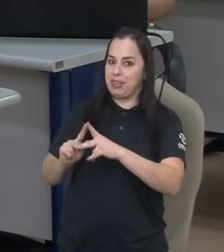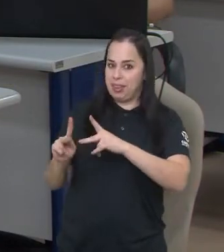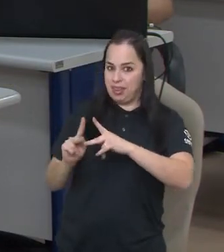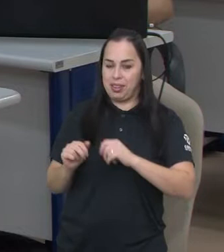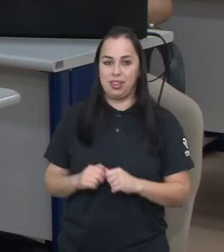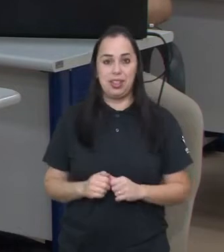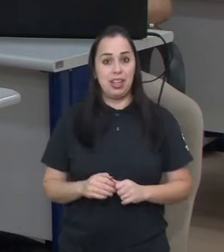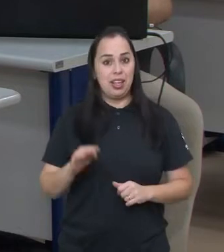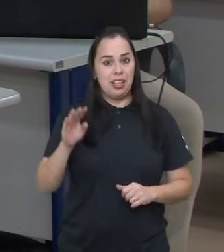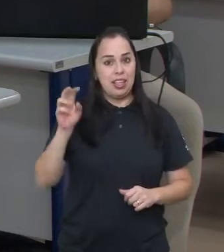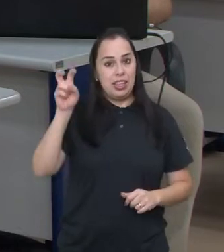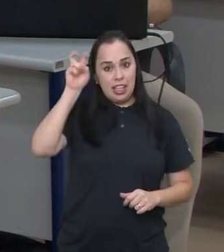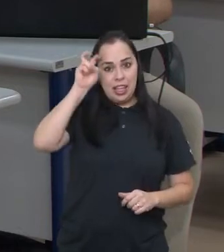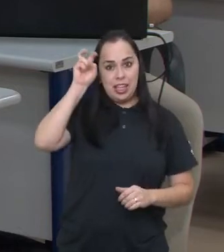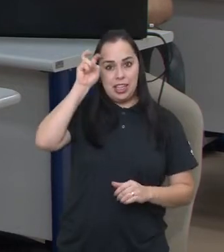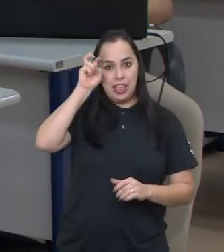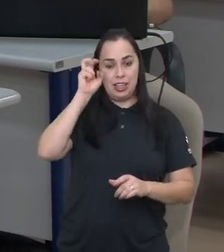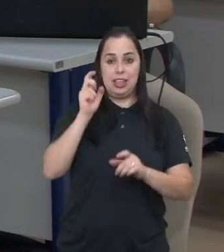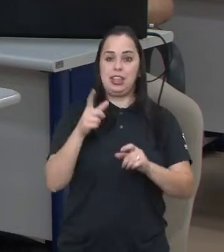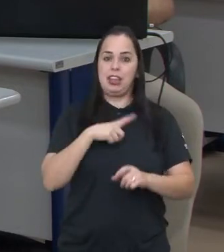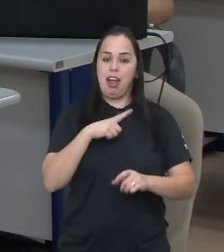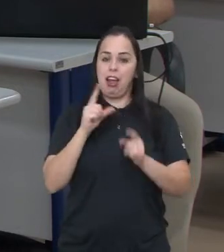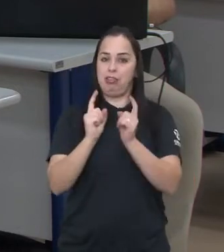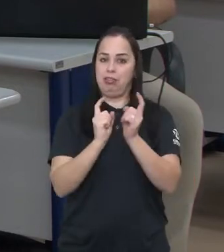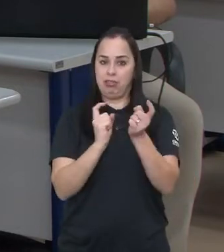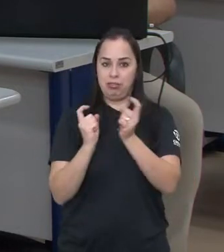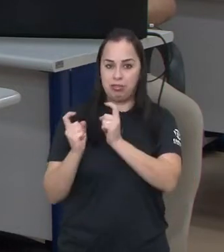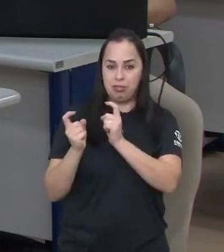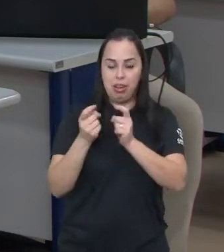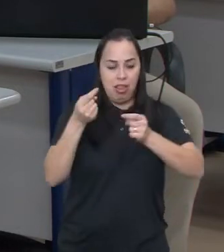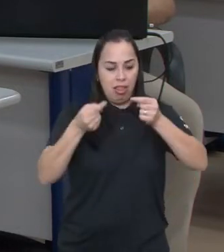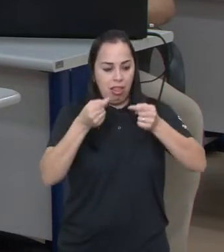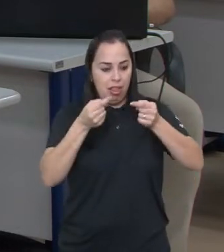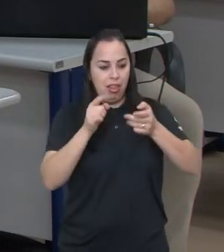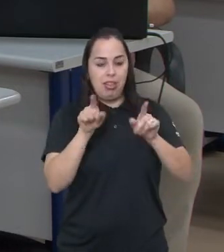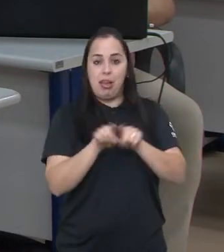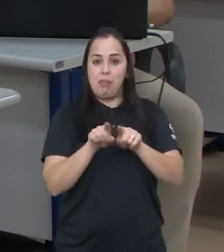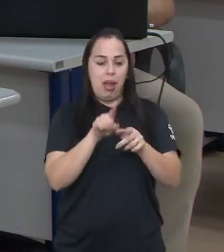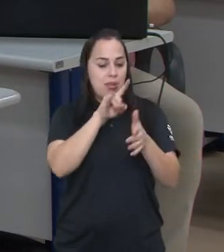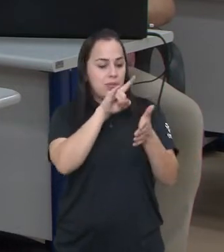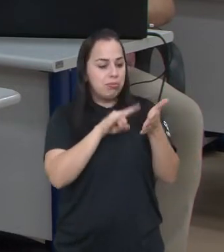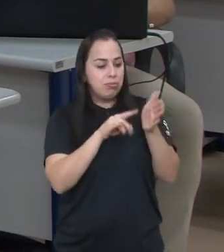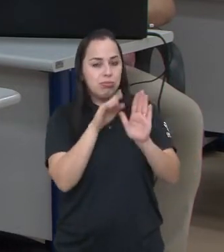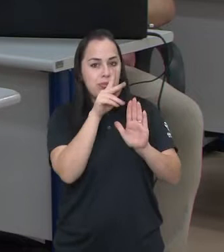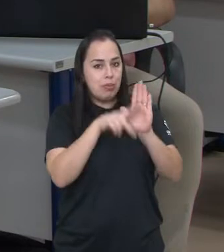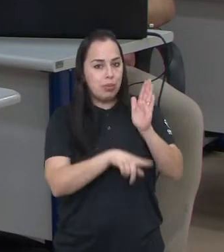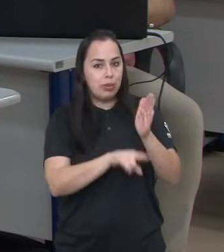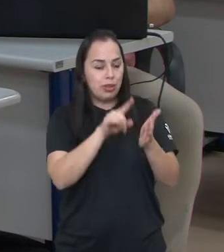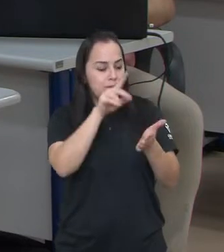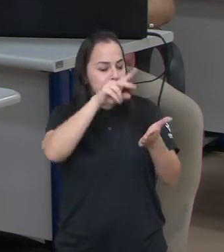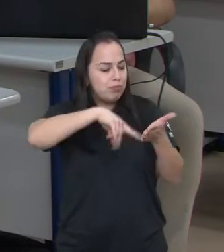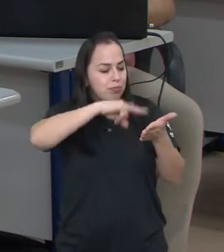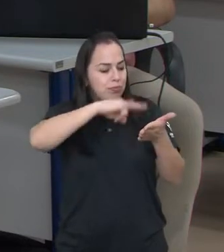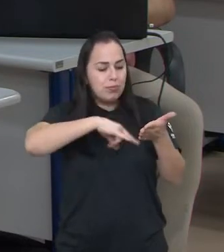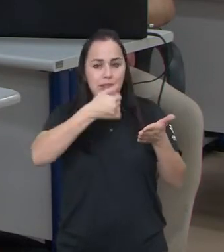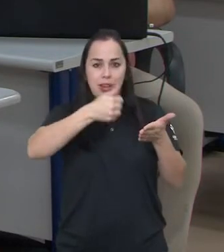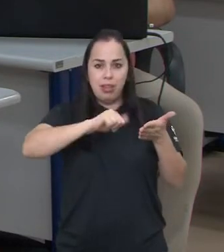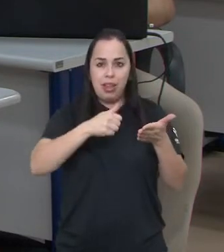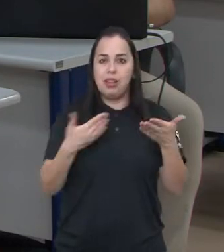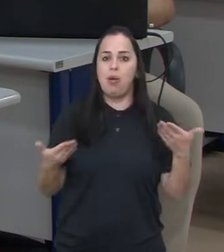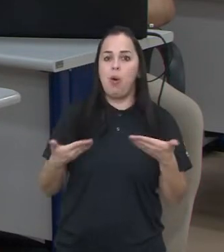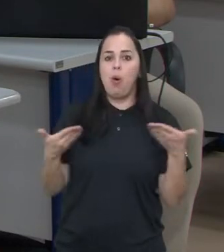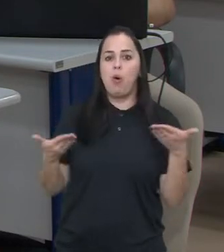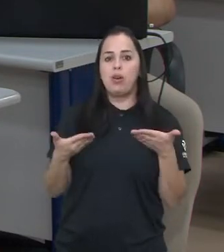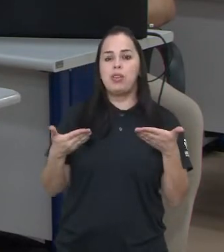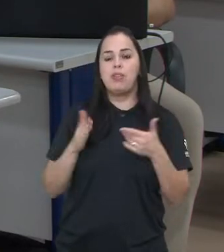nas quintas-feiras os vereadores se reúnem nas sessões para debater e apreciar projetos de lei, a gente abre o jornal de hoje apresentando para